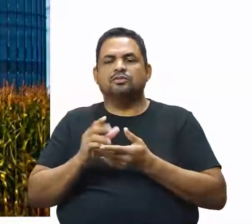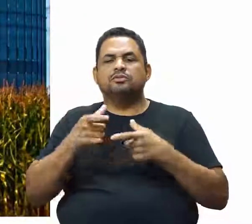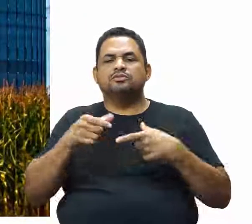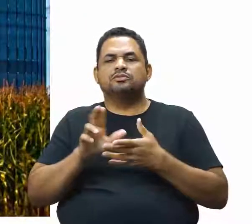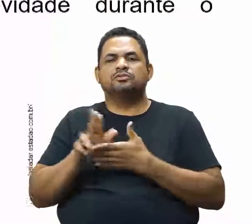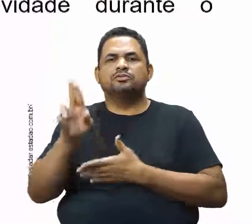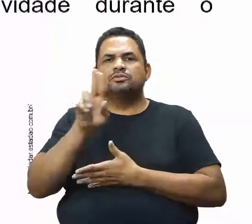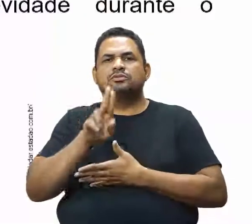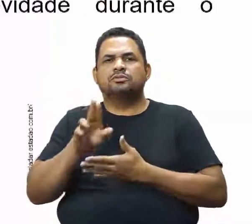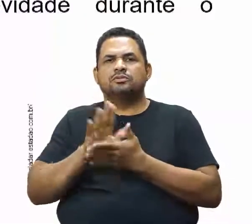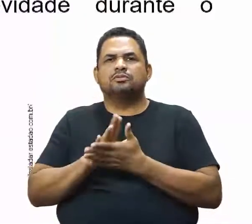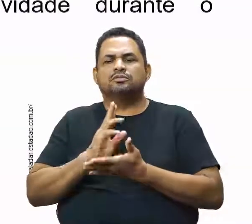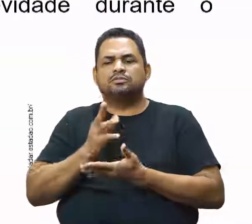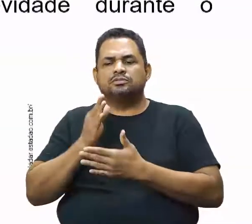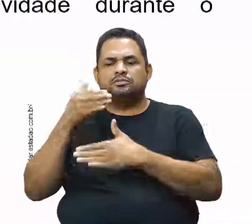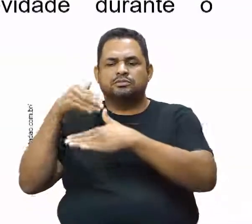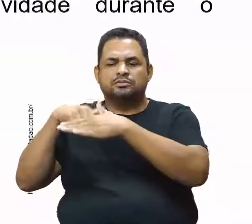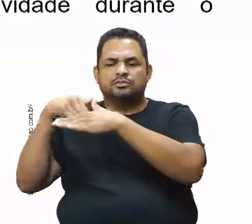realizar o processo de